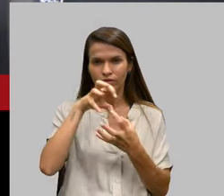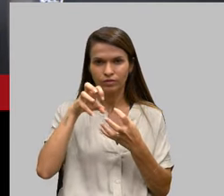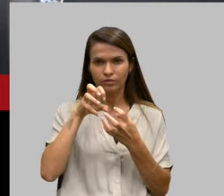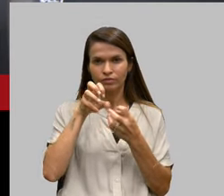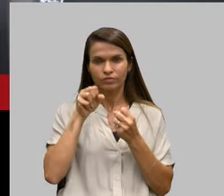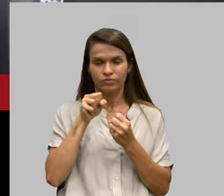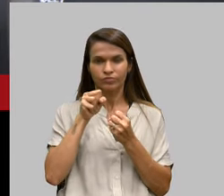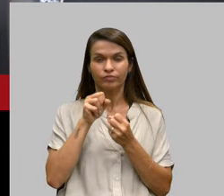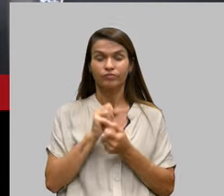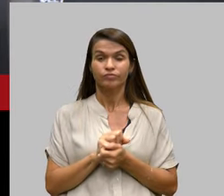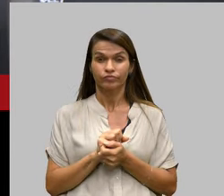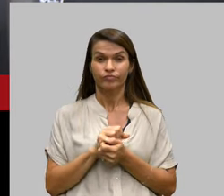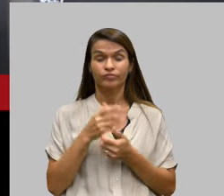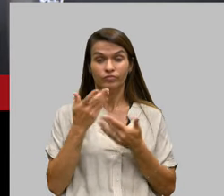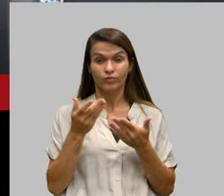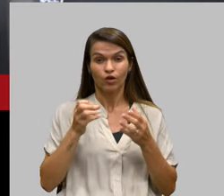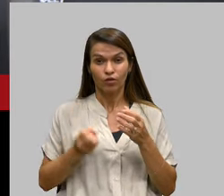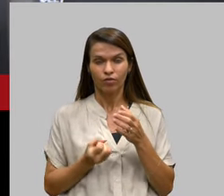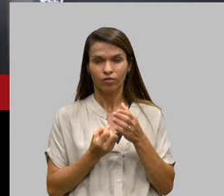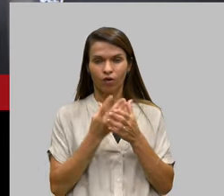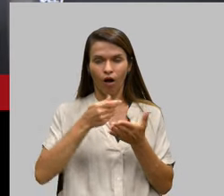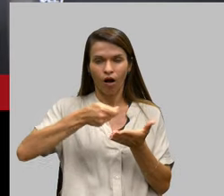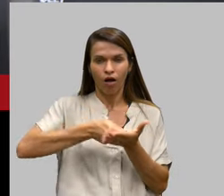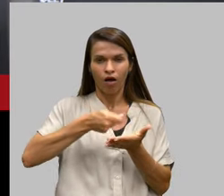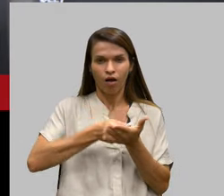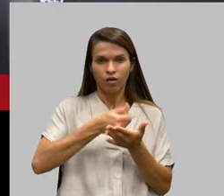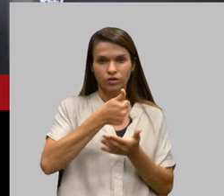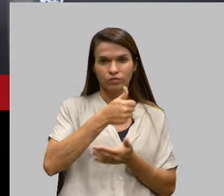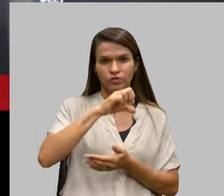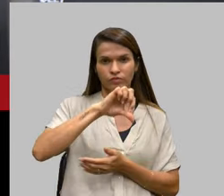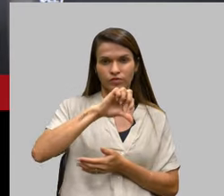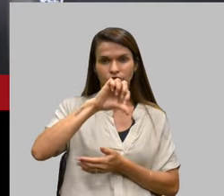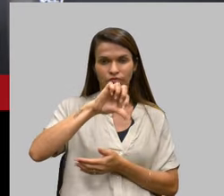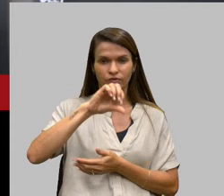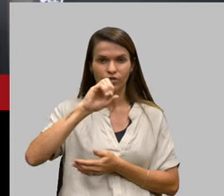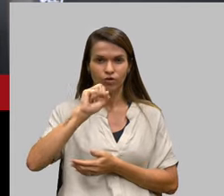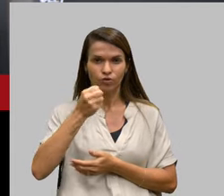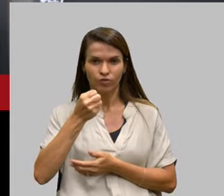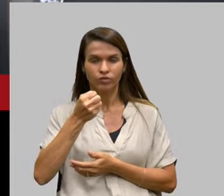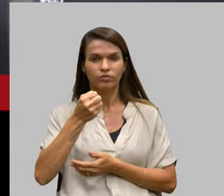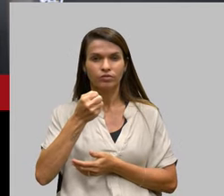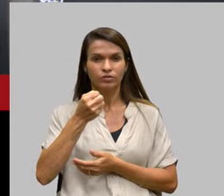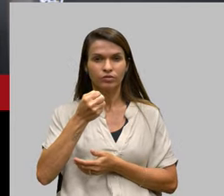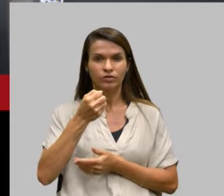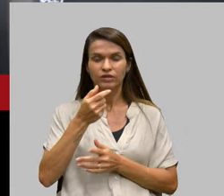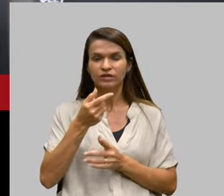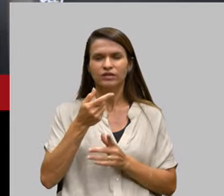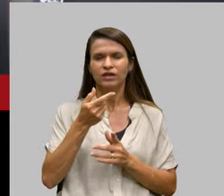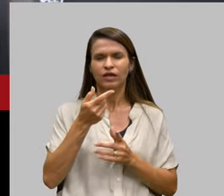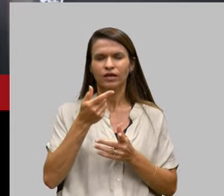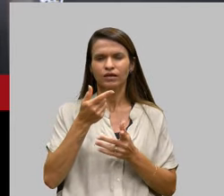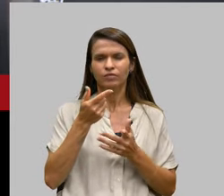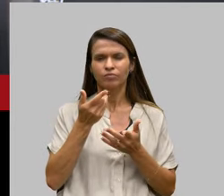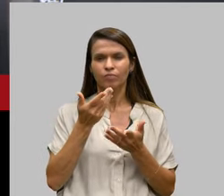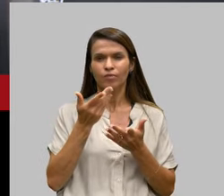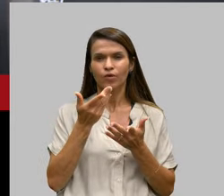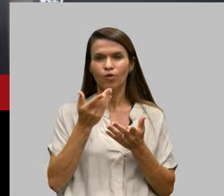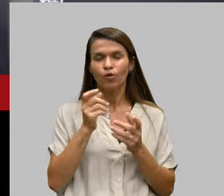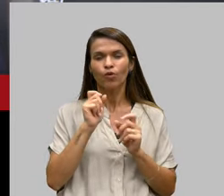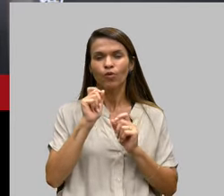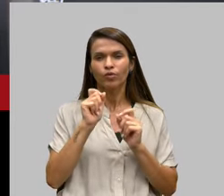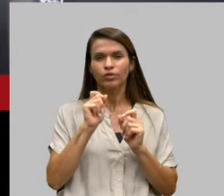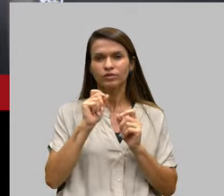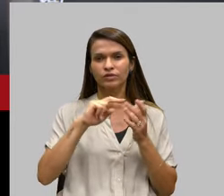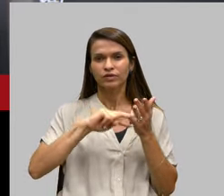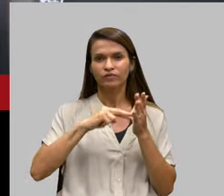Então criou-se essa obrigação em 1998 sem segregar o sistema o que que seria o segregar né Nós estamos falando para